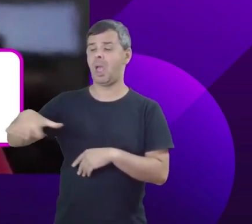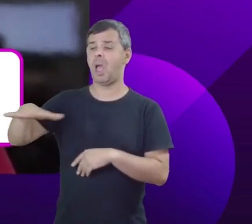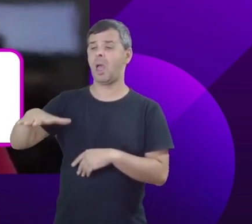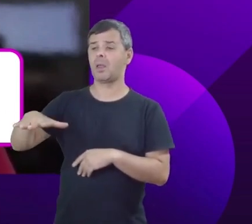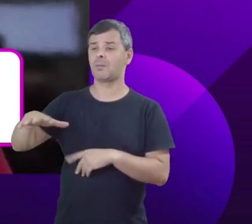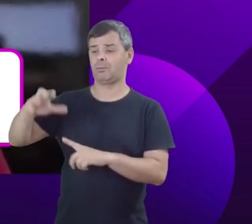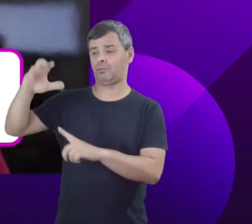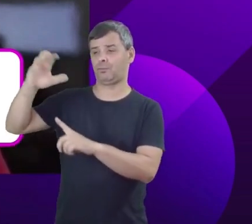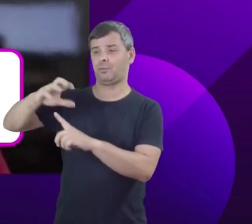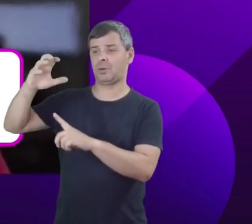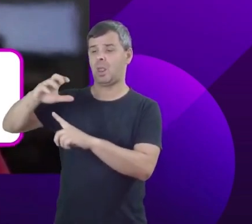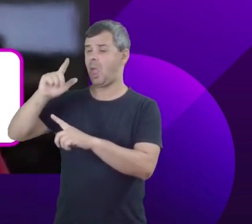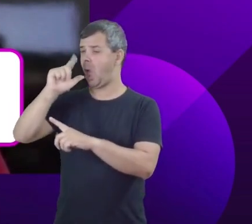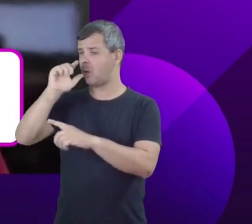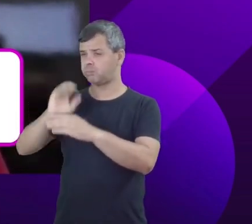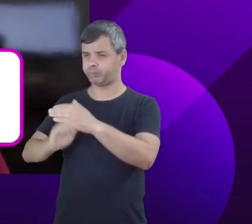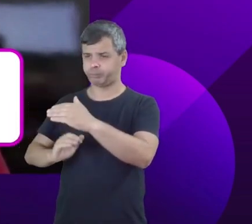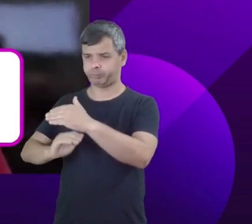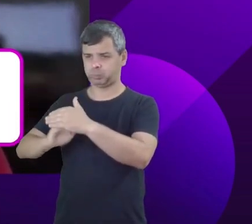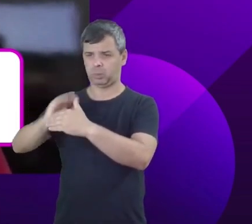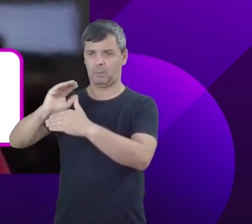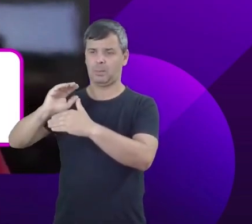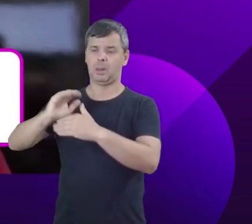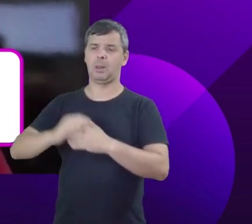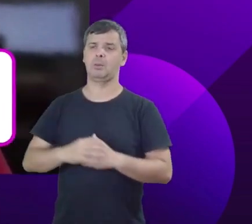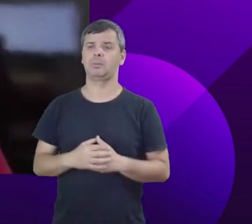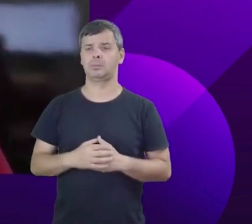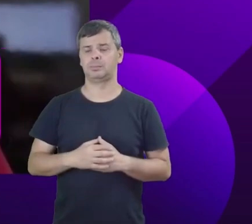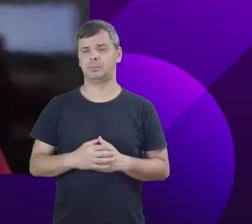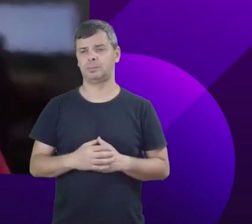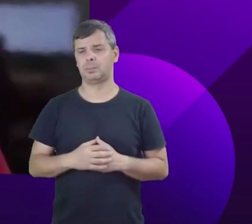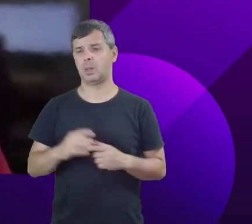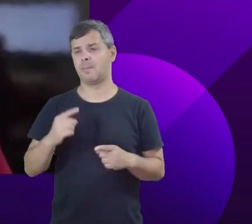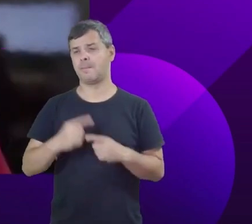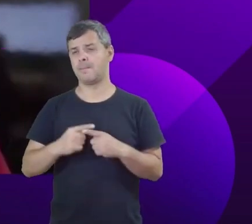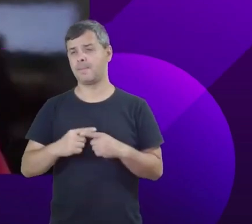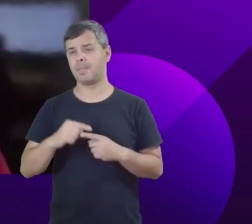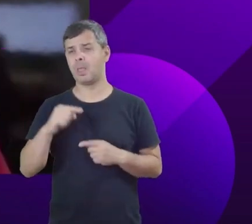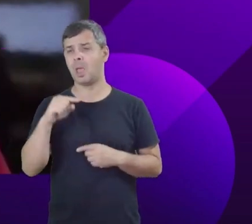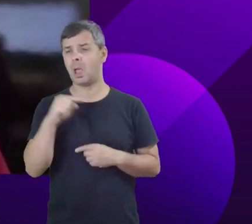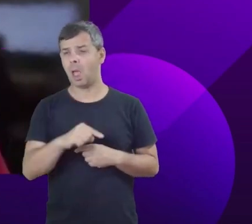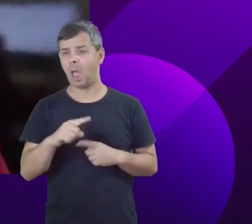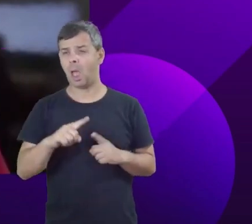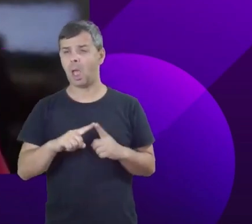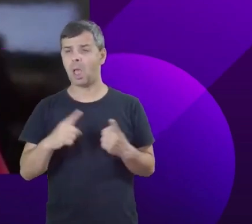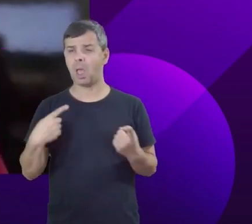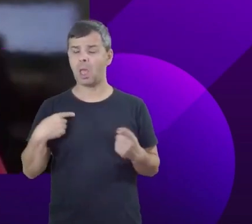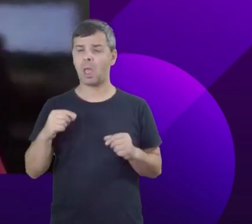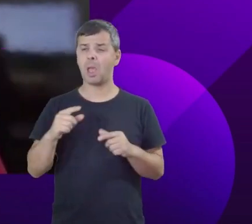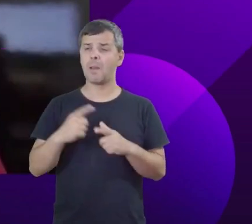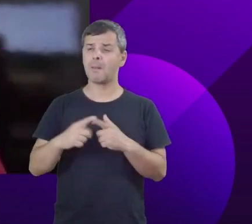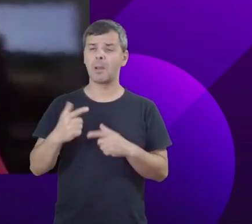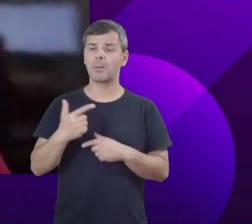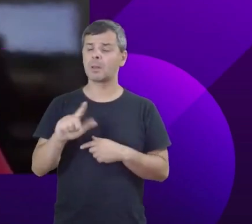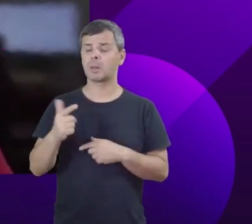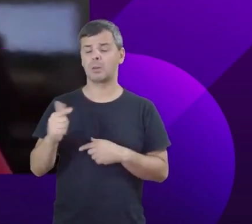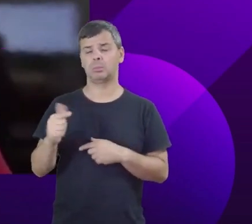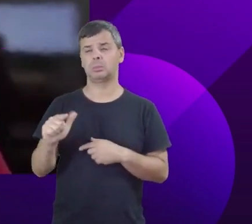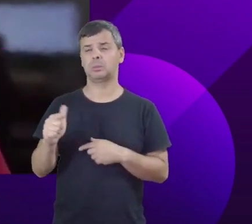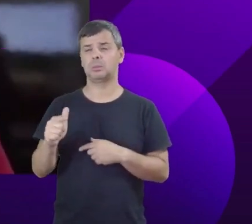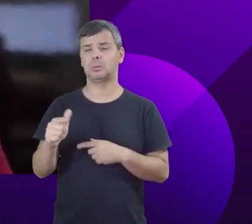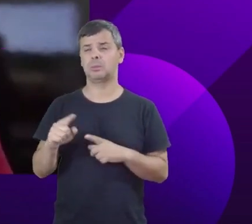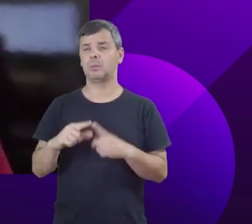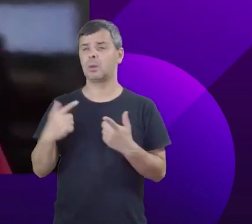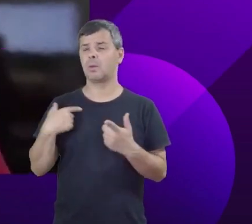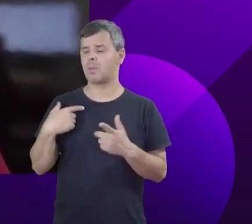foram afetadas, né, que foram duramente afetadas pelas cheias, porque isso é uma questão que não se tem